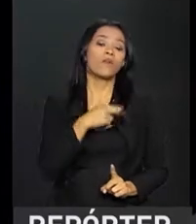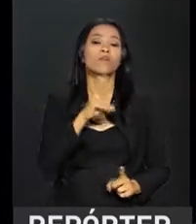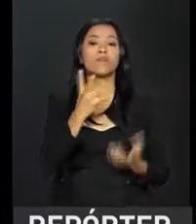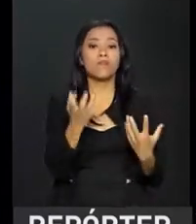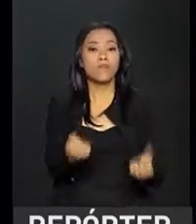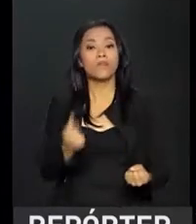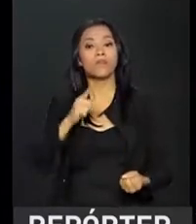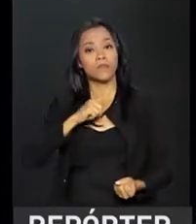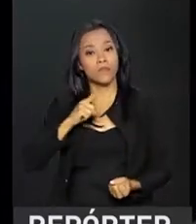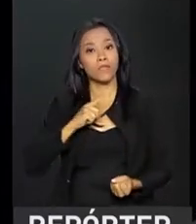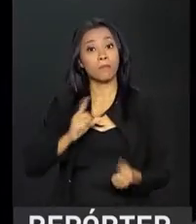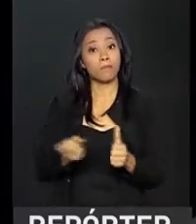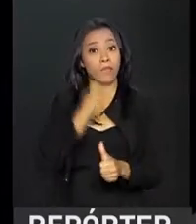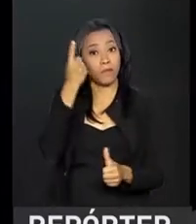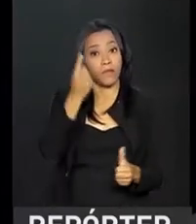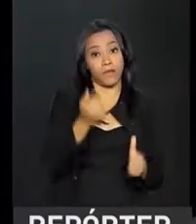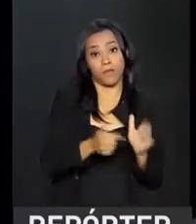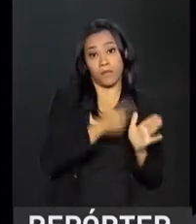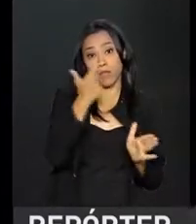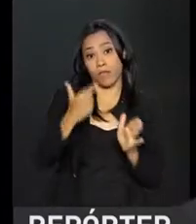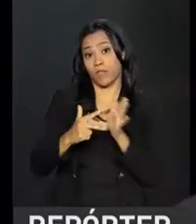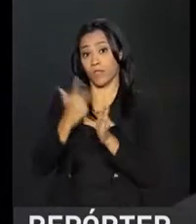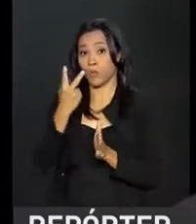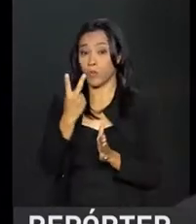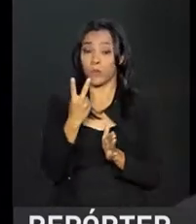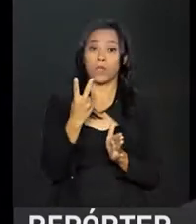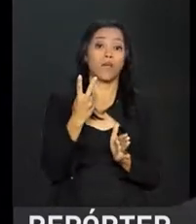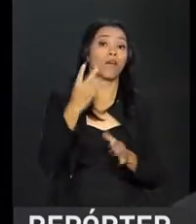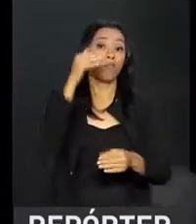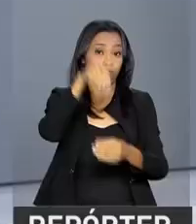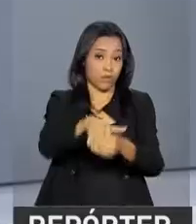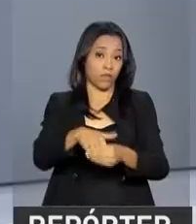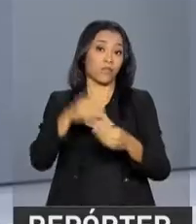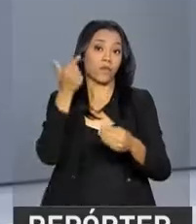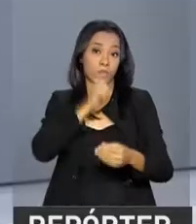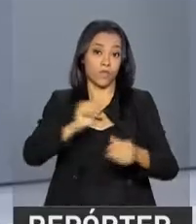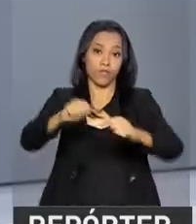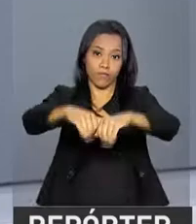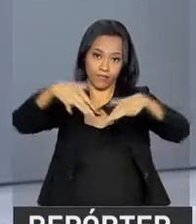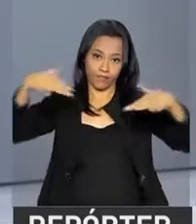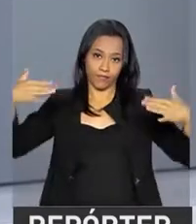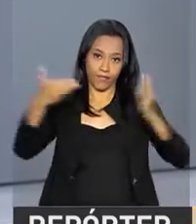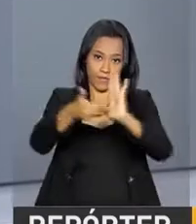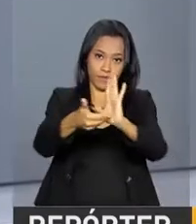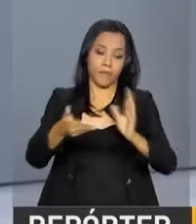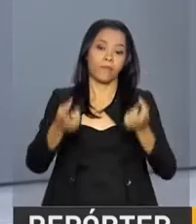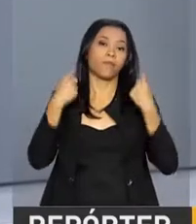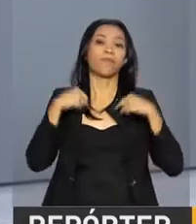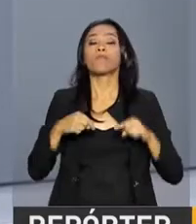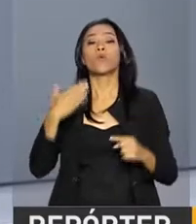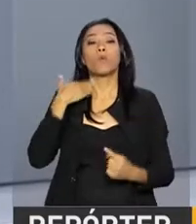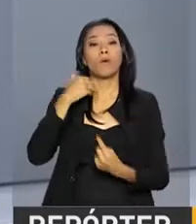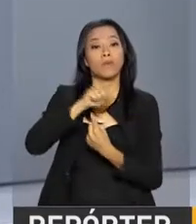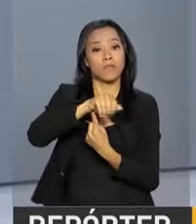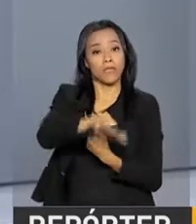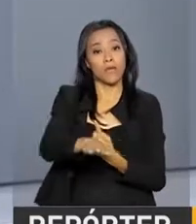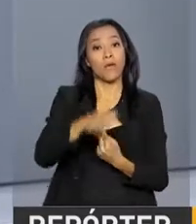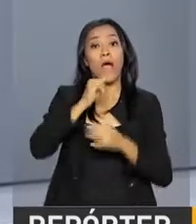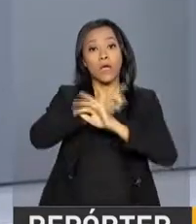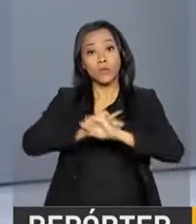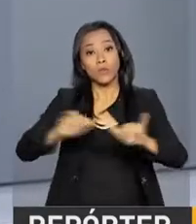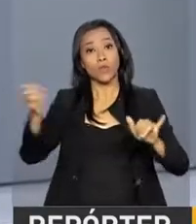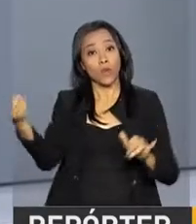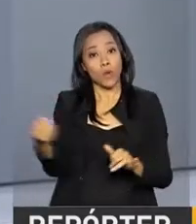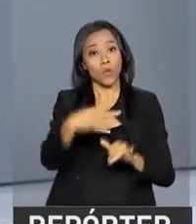condições de votar primeiro e segundo turno dentro do plenário da câmara o banco central anunciou um novo corte na taxa de